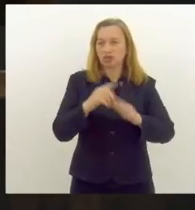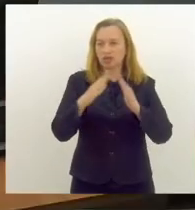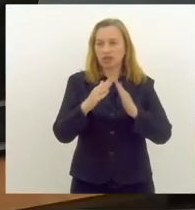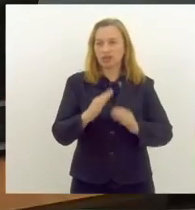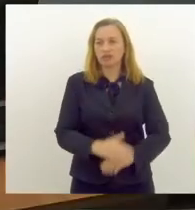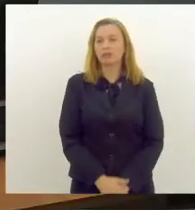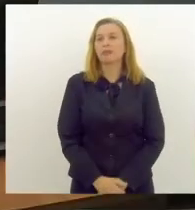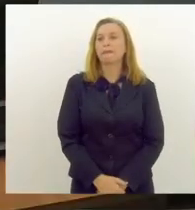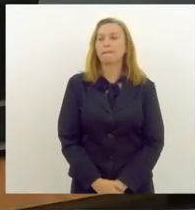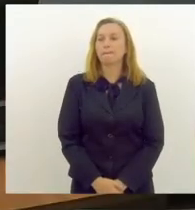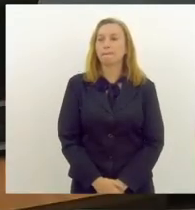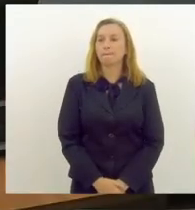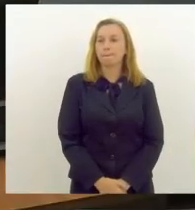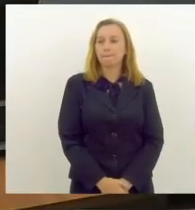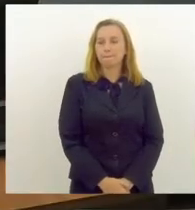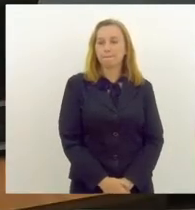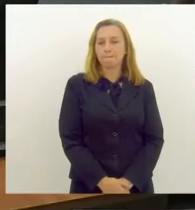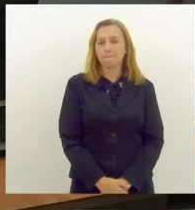regimental.